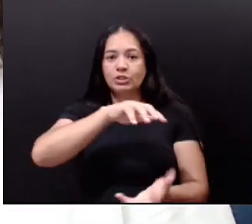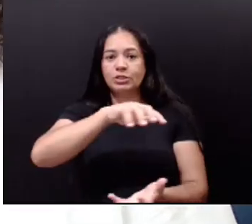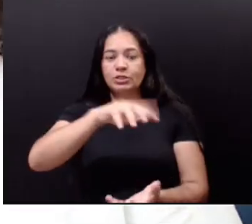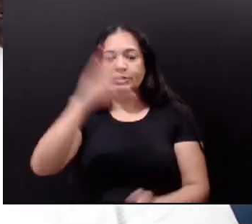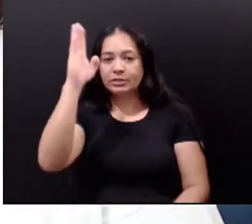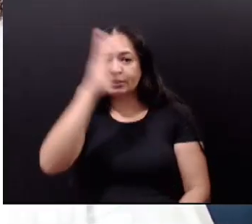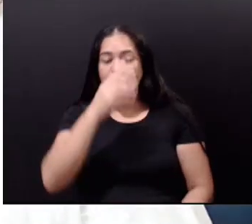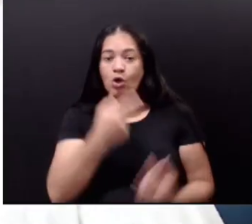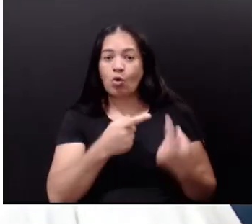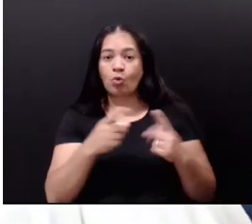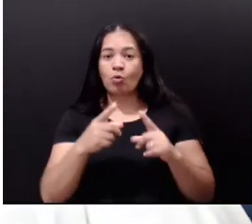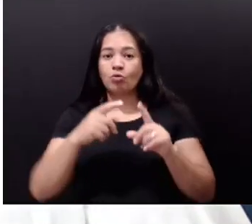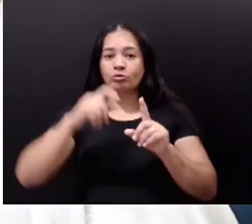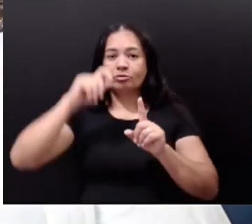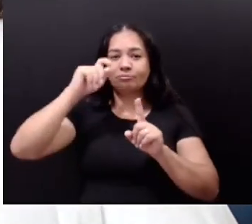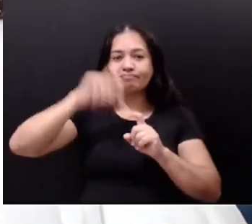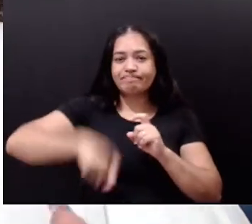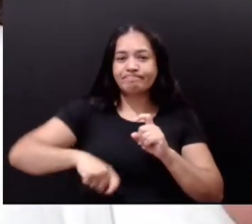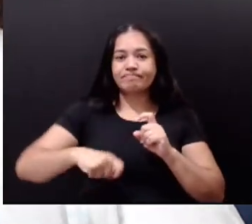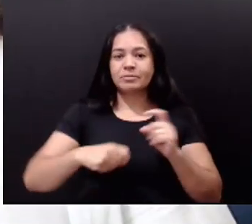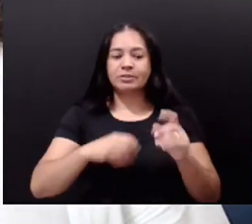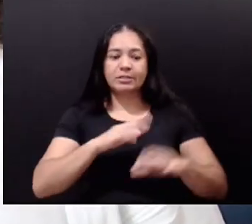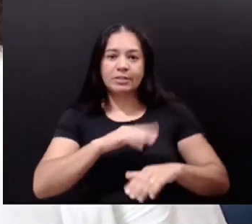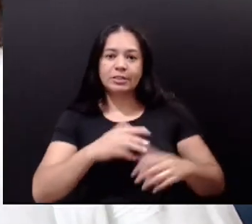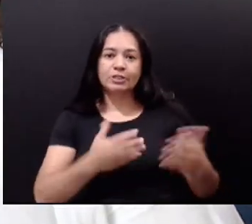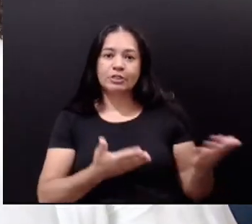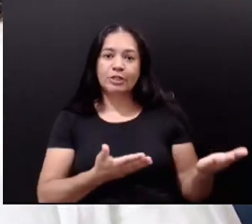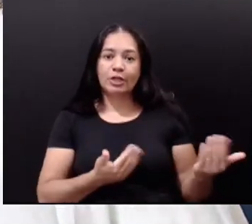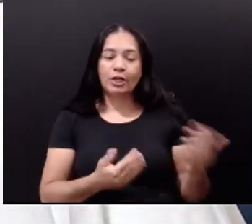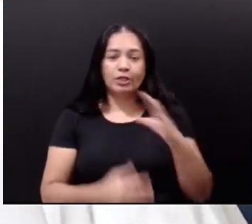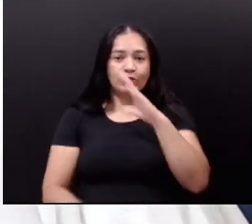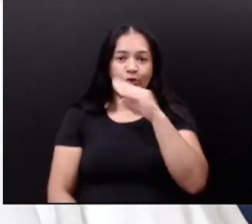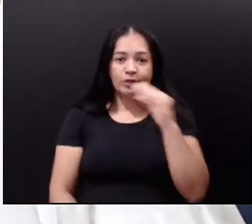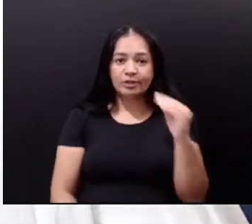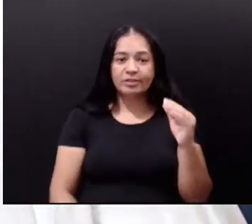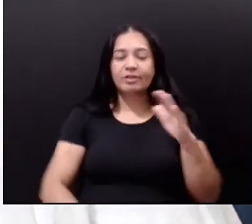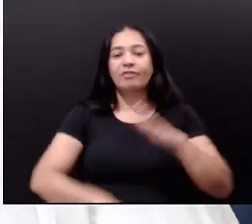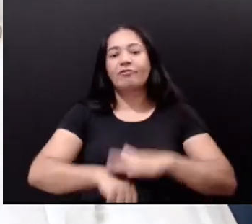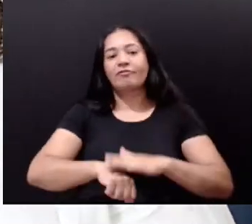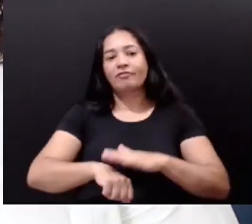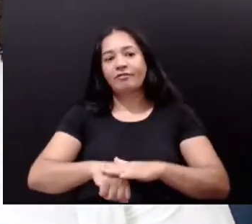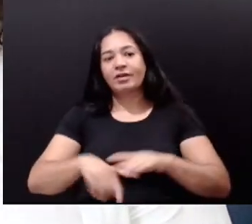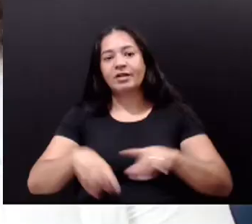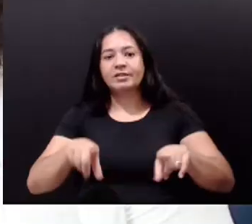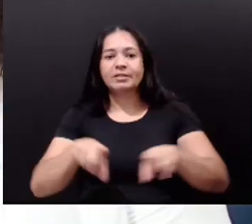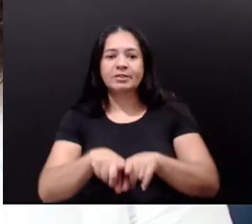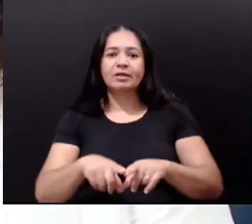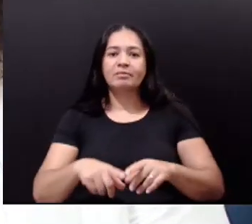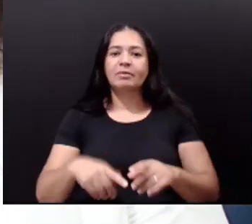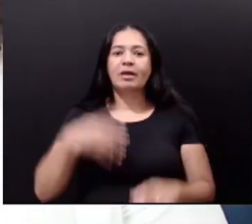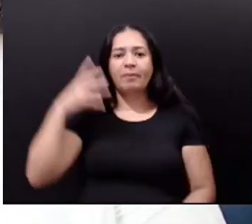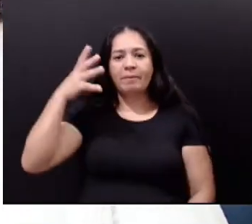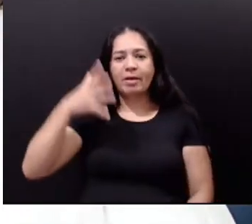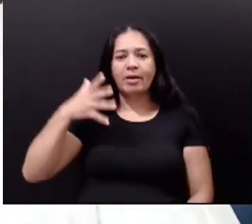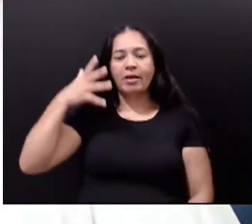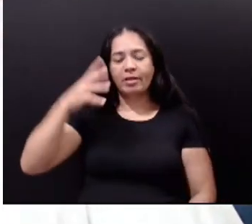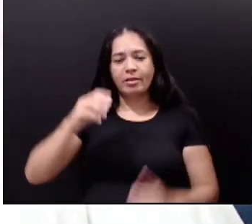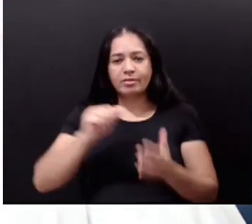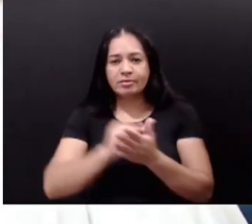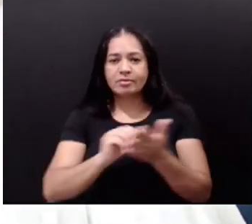Criança e do Adolescente. Então a gente faz também no território palestras, atividades, brincadeiras,